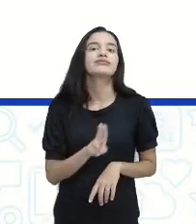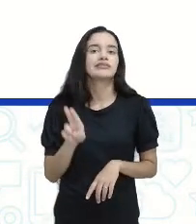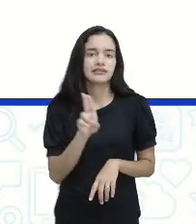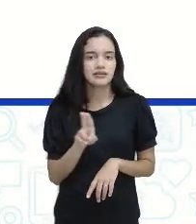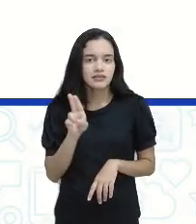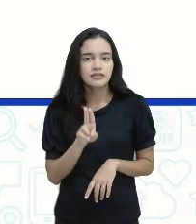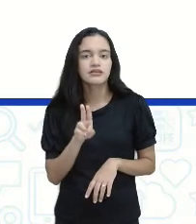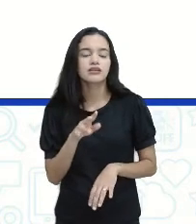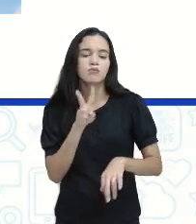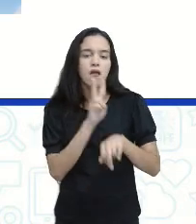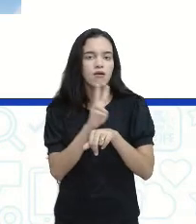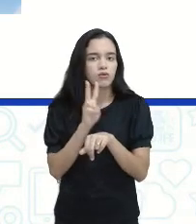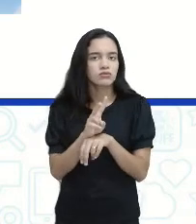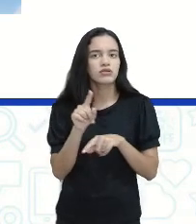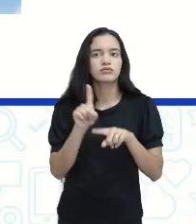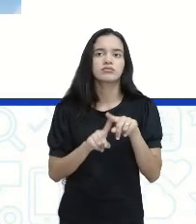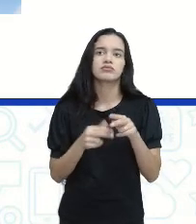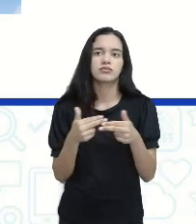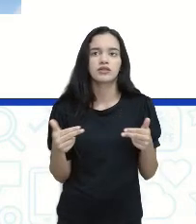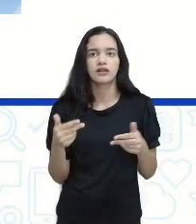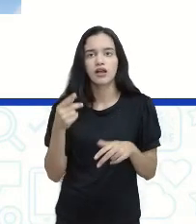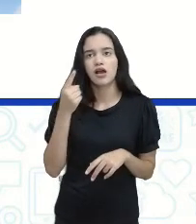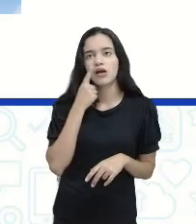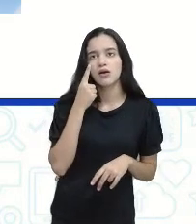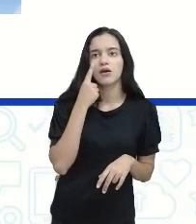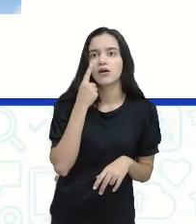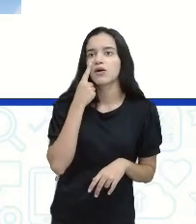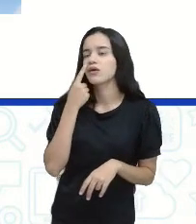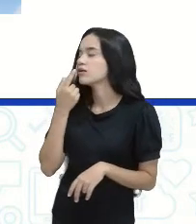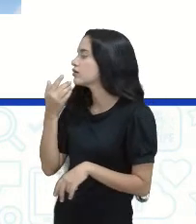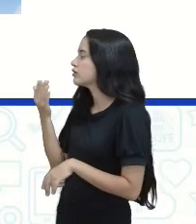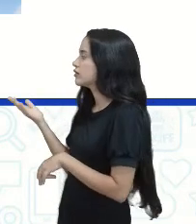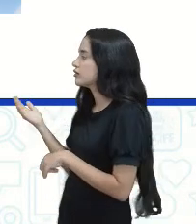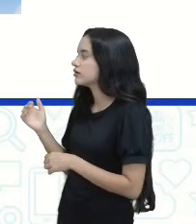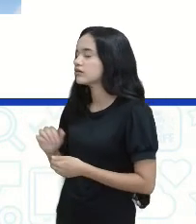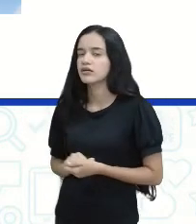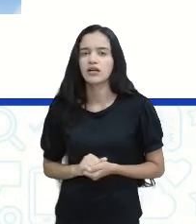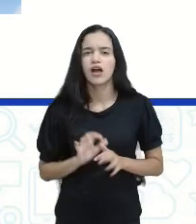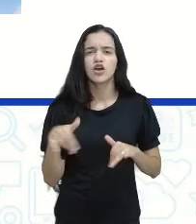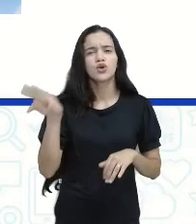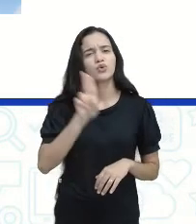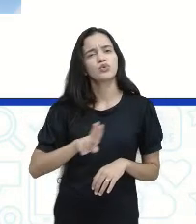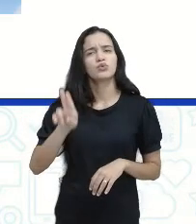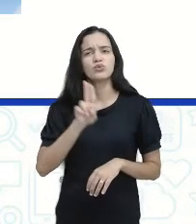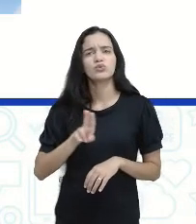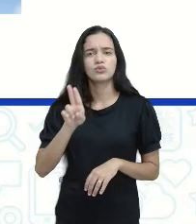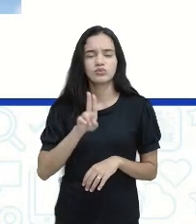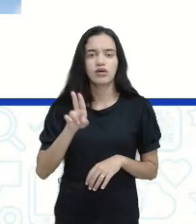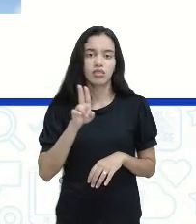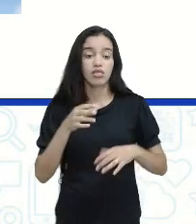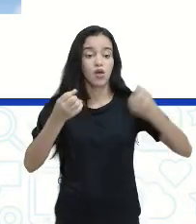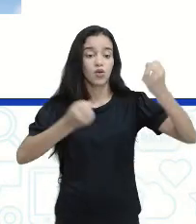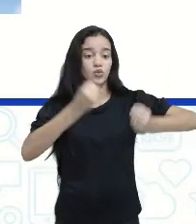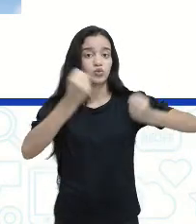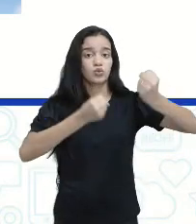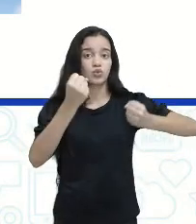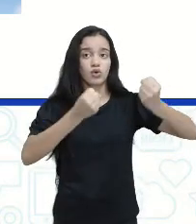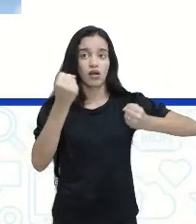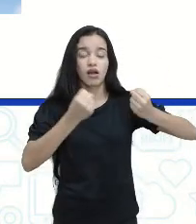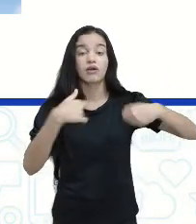conservar materiais, tá? Então, ó o argônio aqui, ó, usado para inflar airbag, utilizado